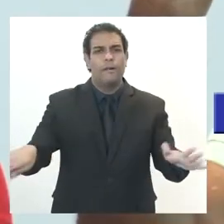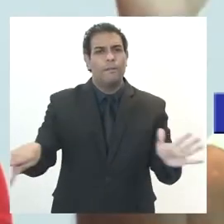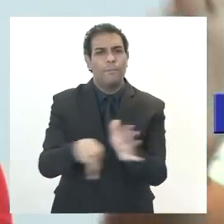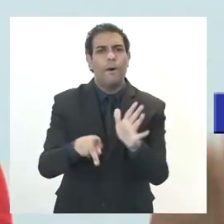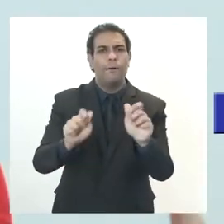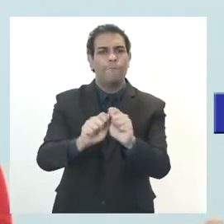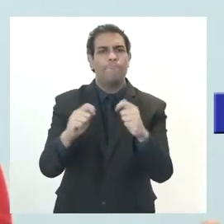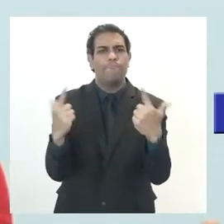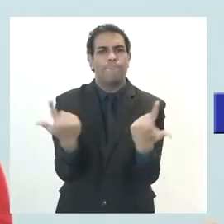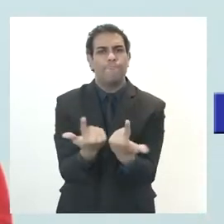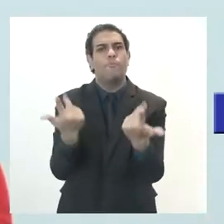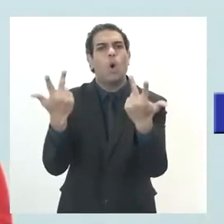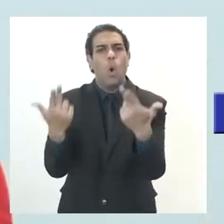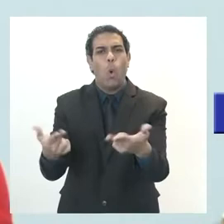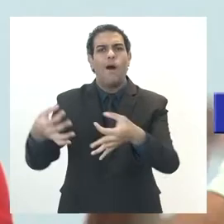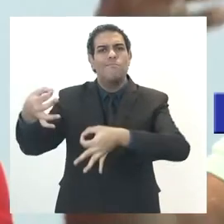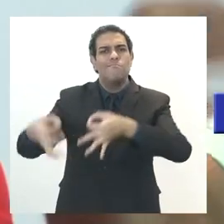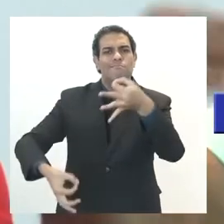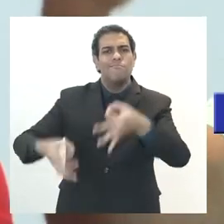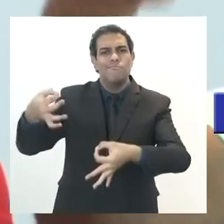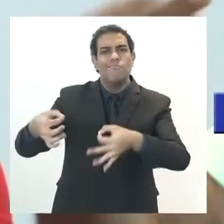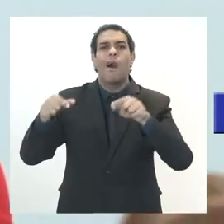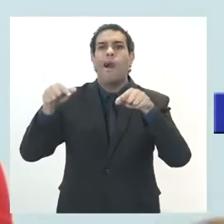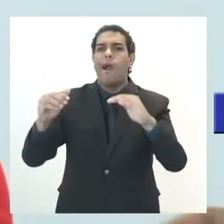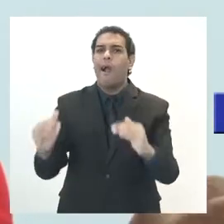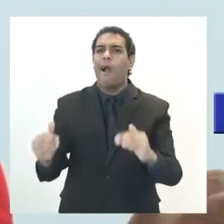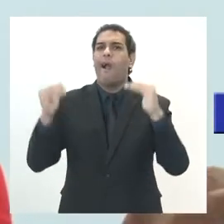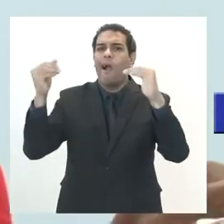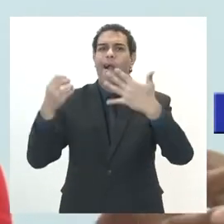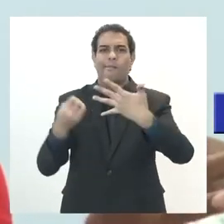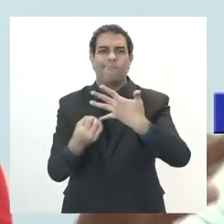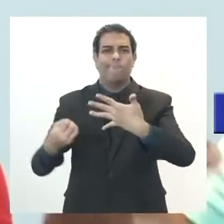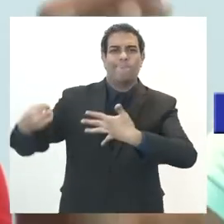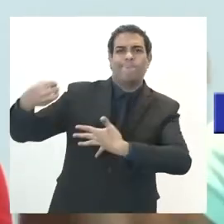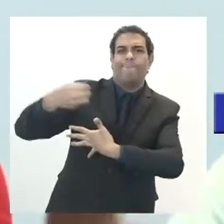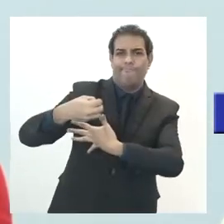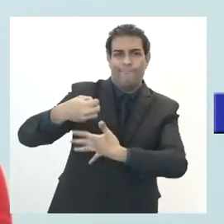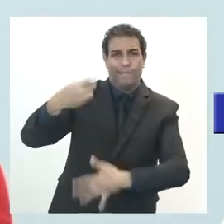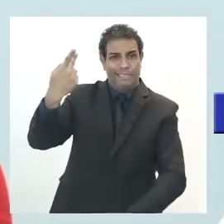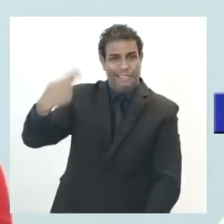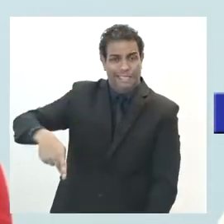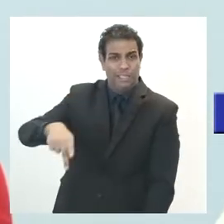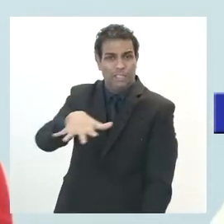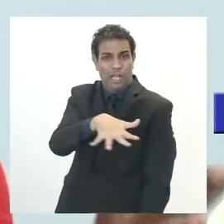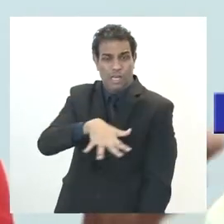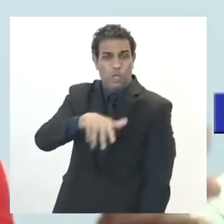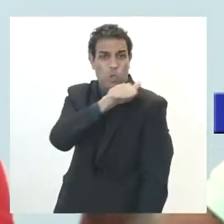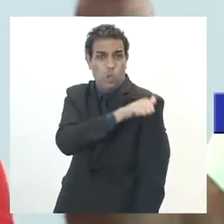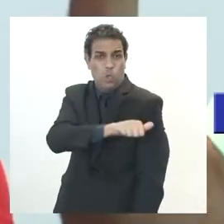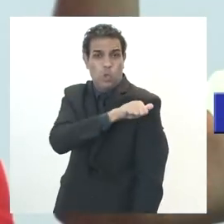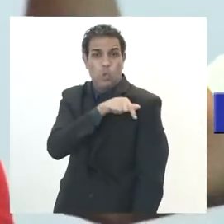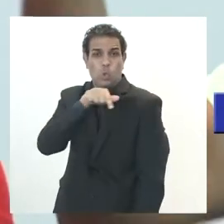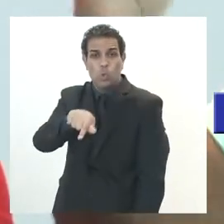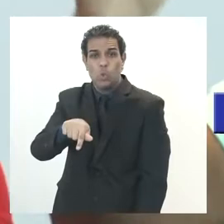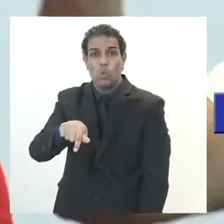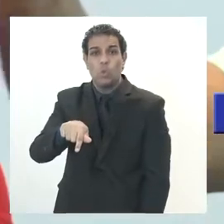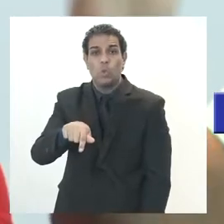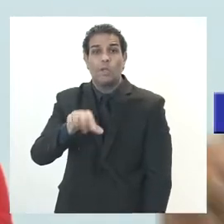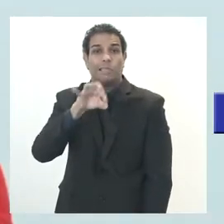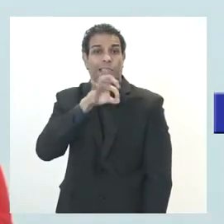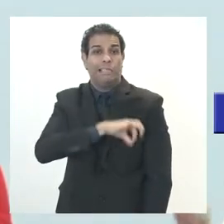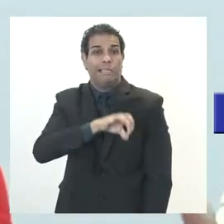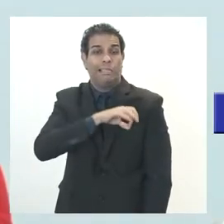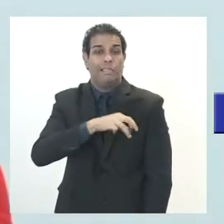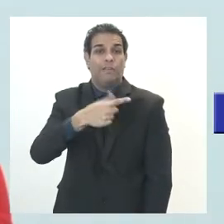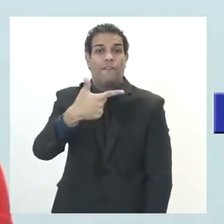como Judiciários e são os grandes privilegiados daqui do nosso estado que eles recebem dia 28